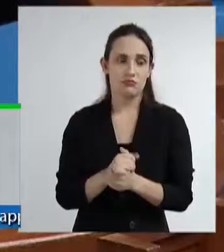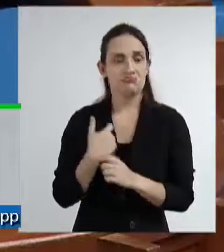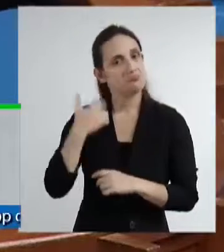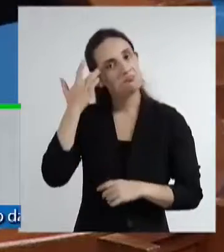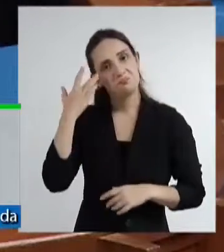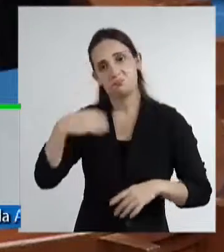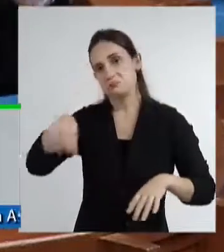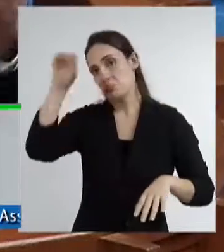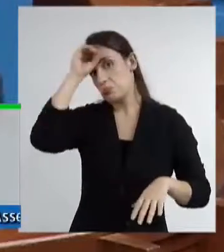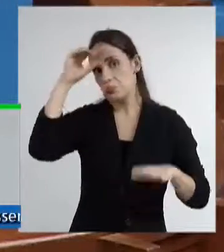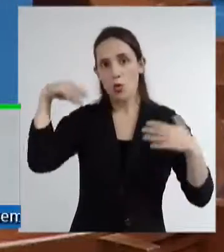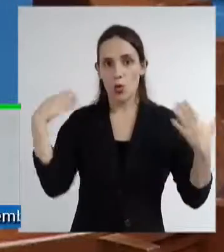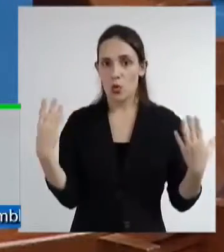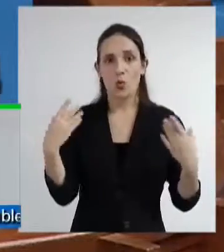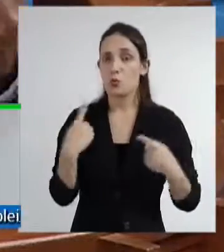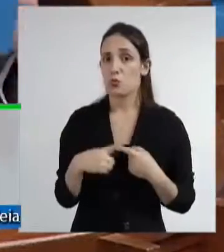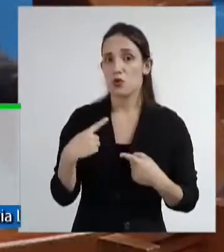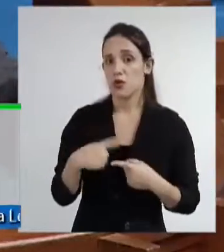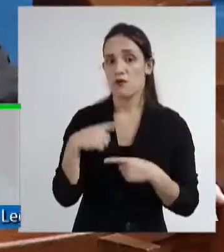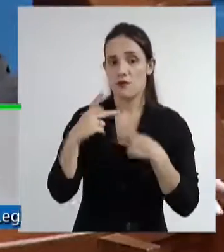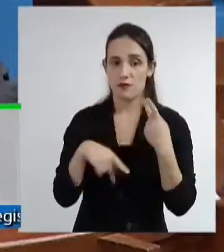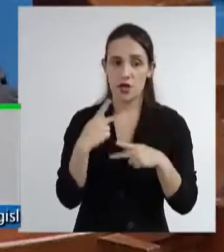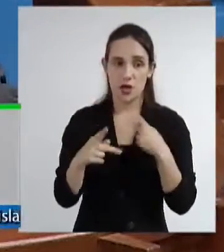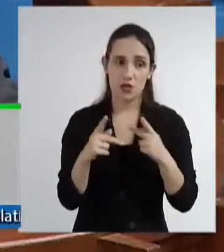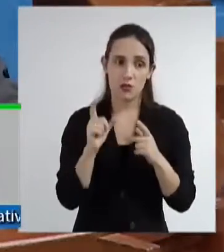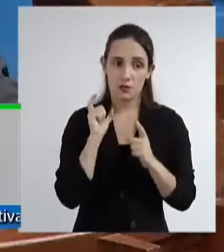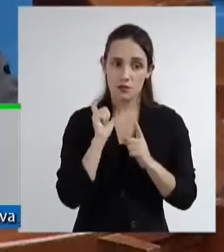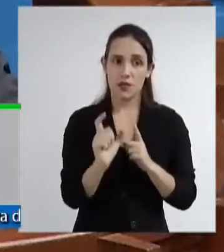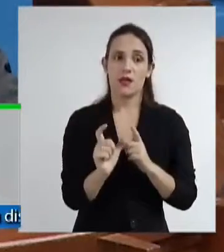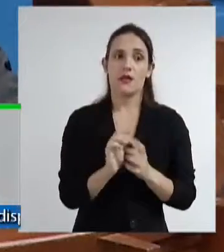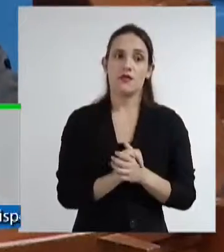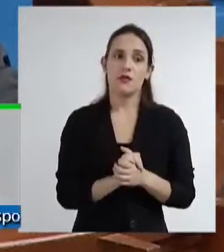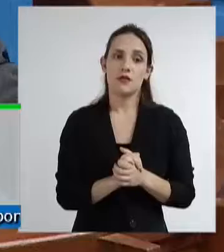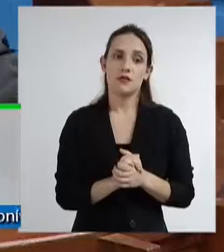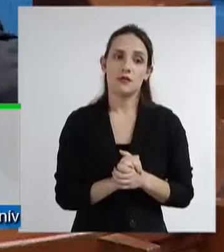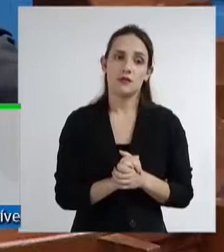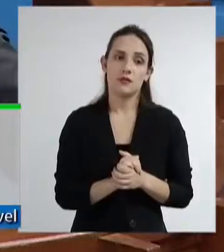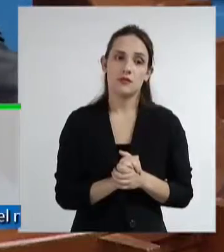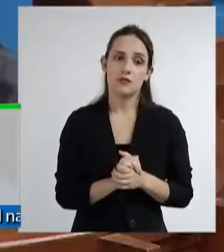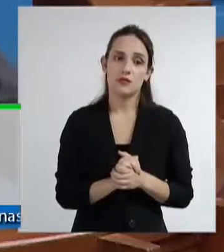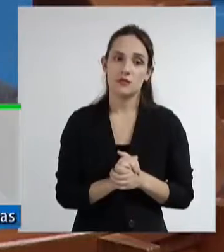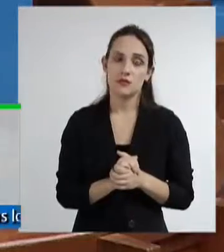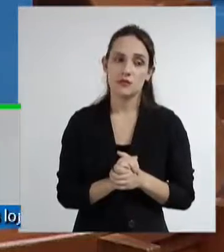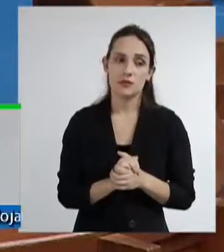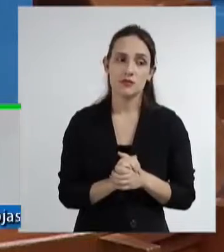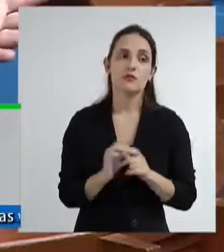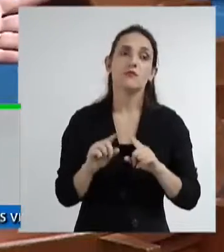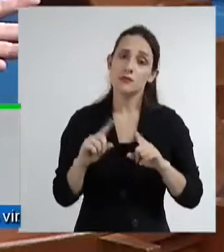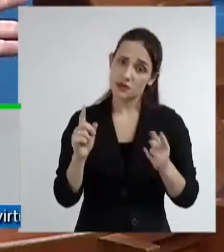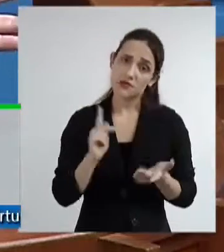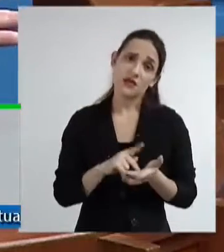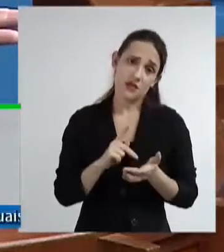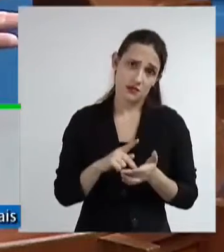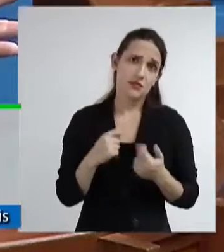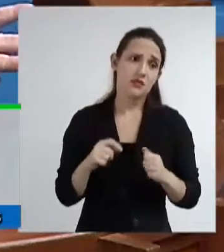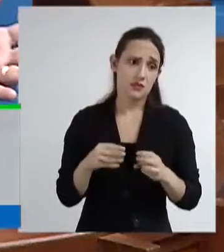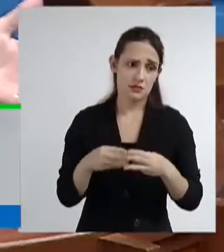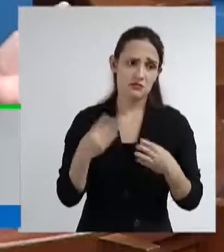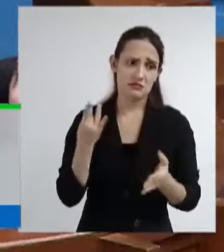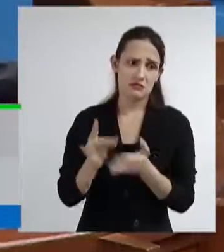não sei em que circunstância foram colocadas essas palavras, mas ela merece um repúdio